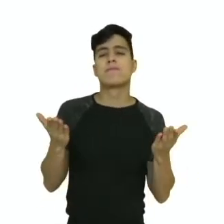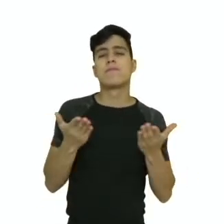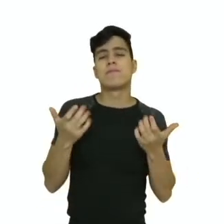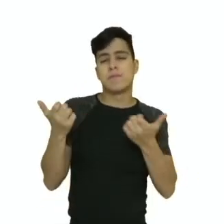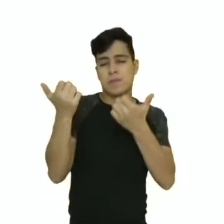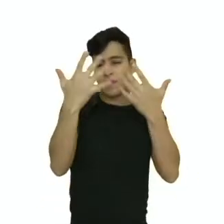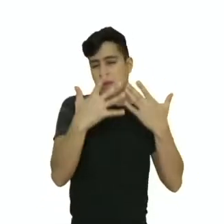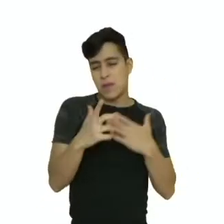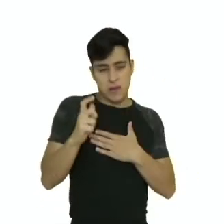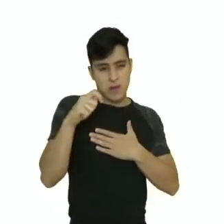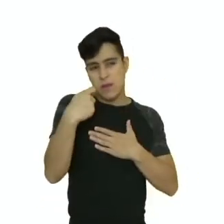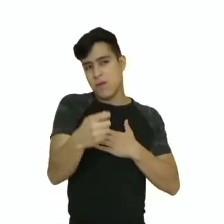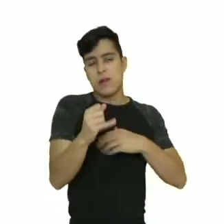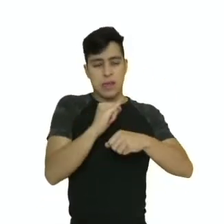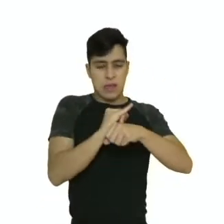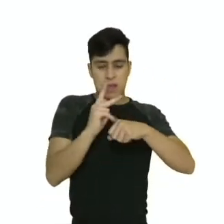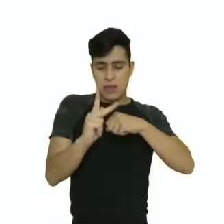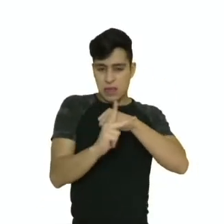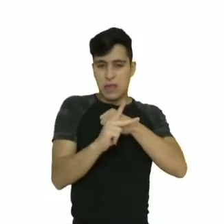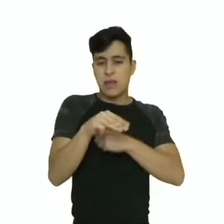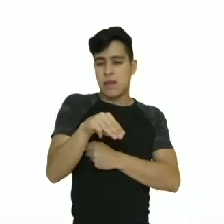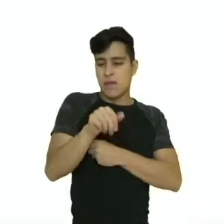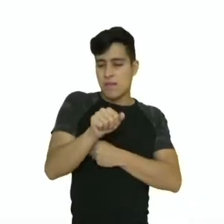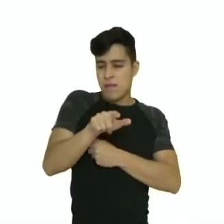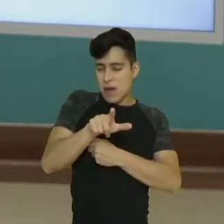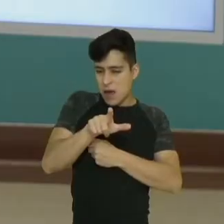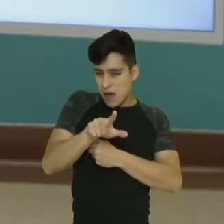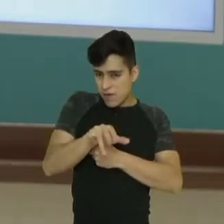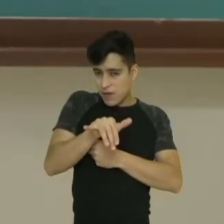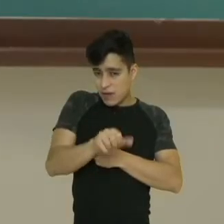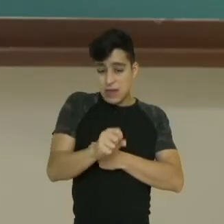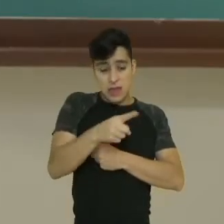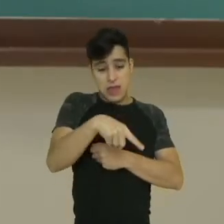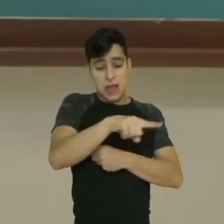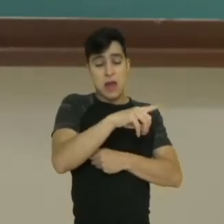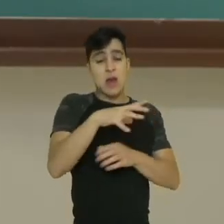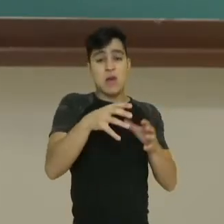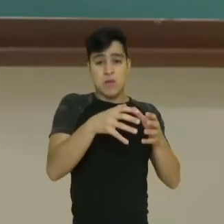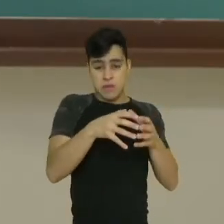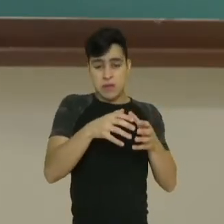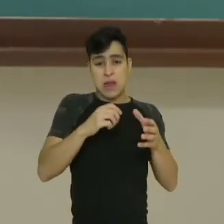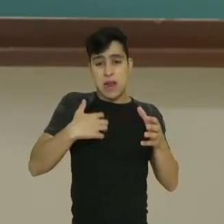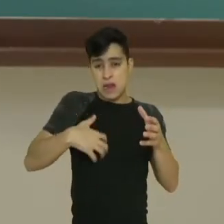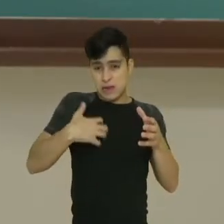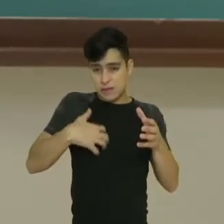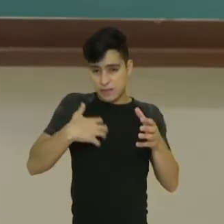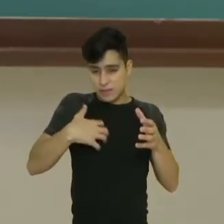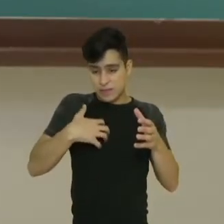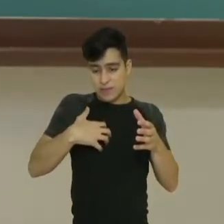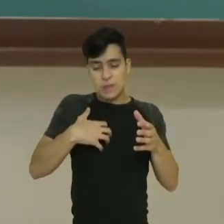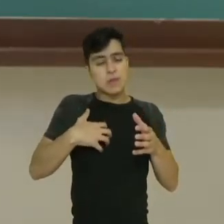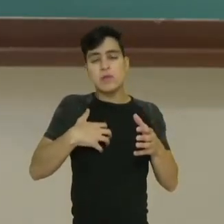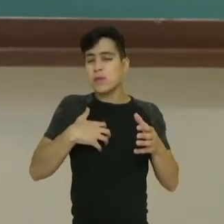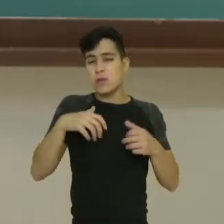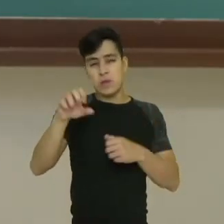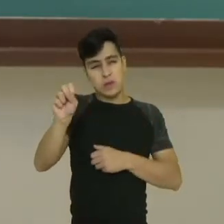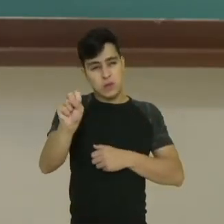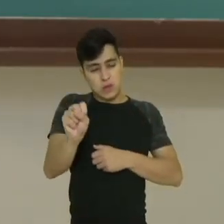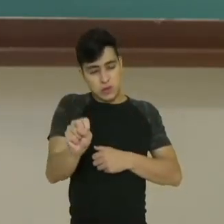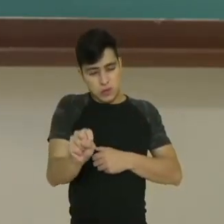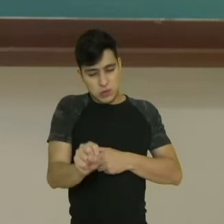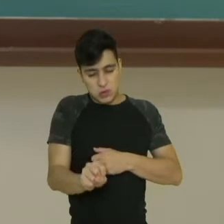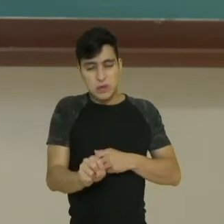Ilhas Malvinas, né? A Argentina chama esse grupo de ilhas lá no extremo sul da América do Sul, mais ou menos a